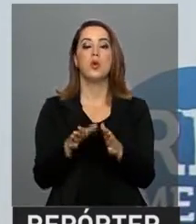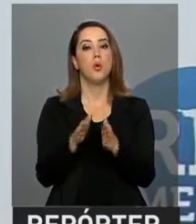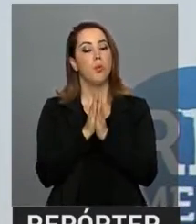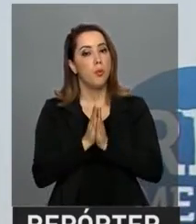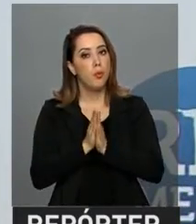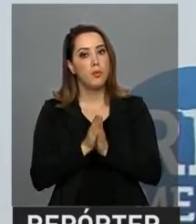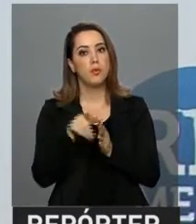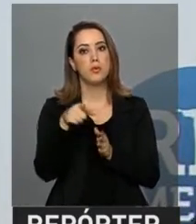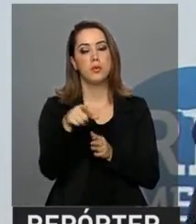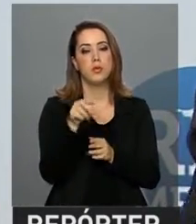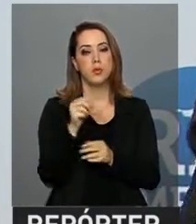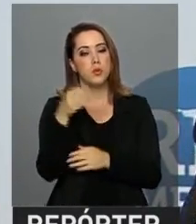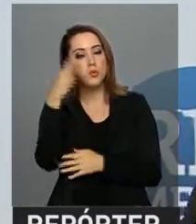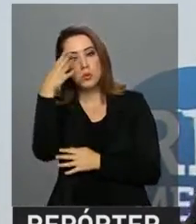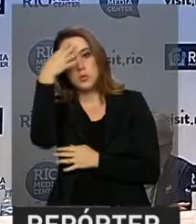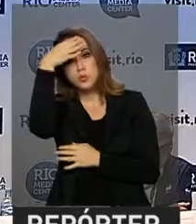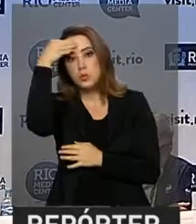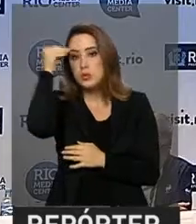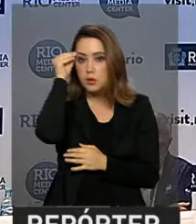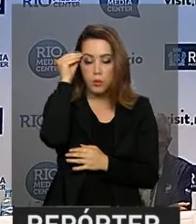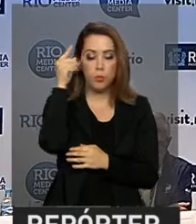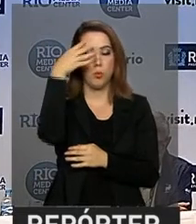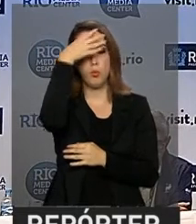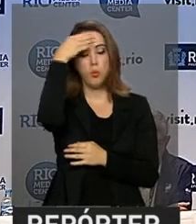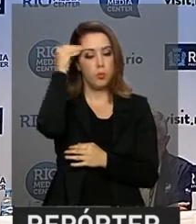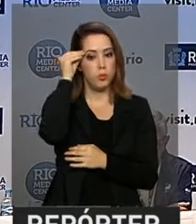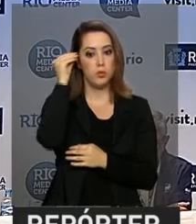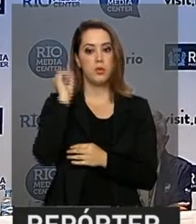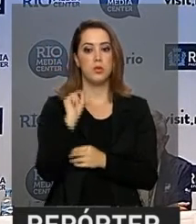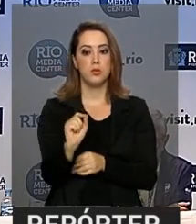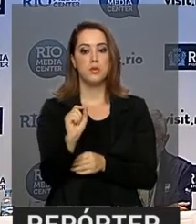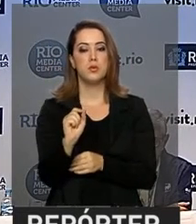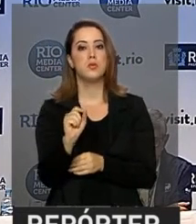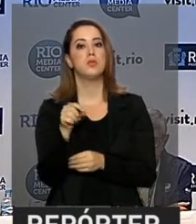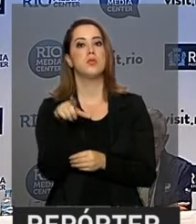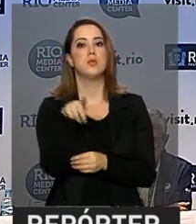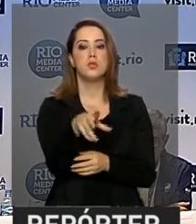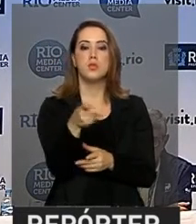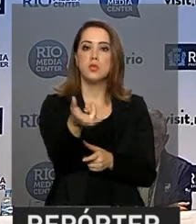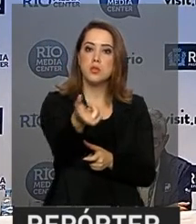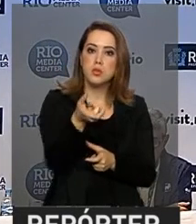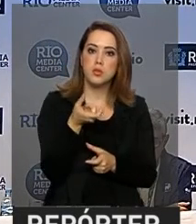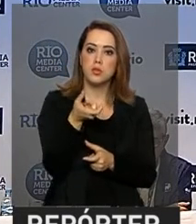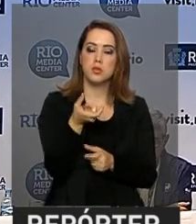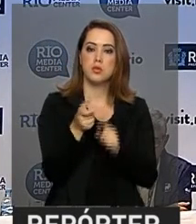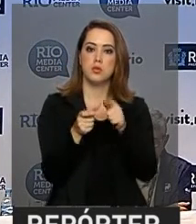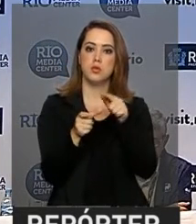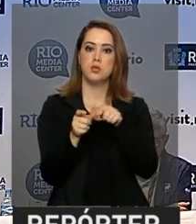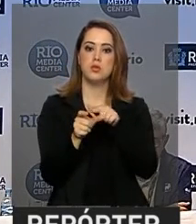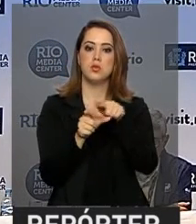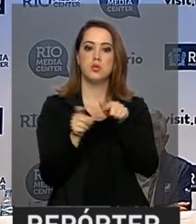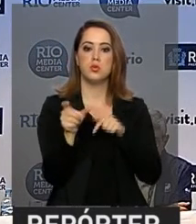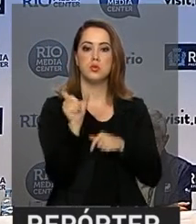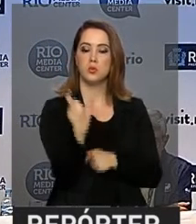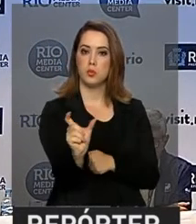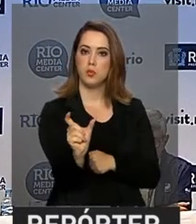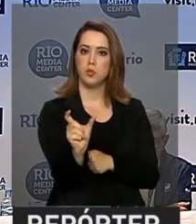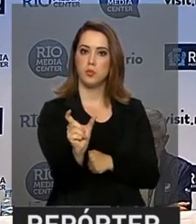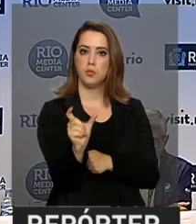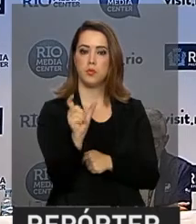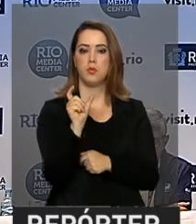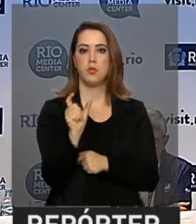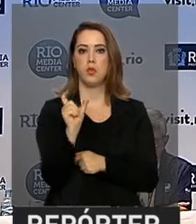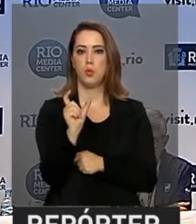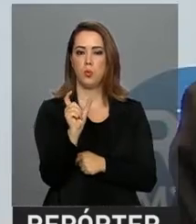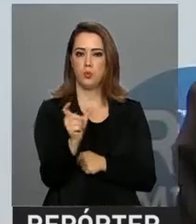favor, não se esqueçam de adquirir o cartão do espectador. As pessoas não conseguirão chegar a nenhuma arena sem